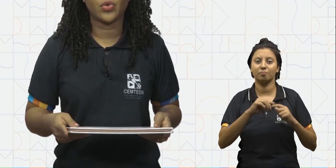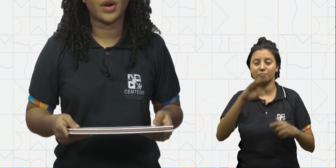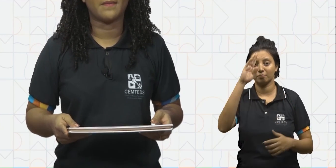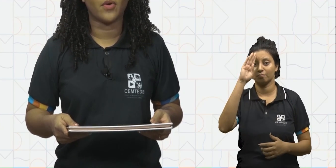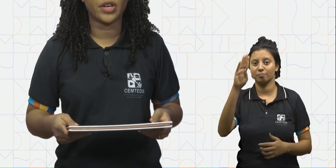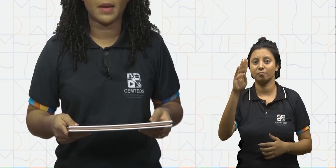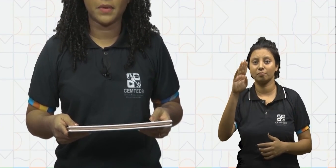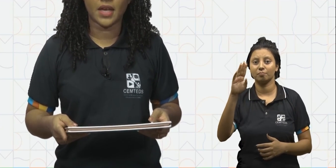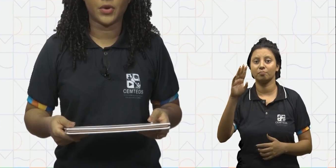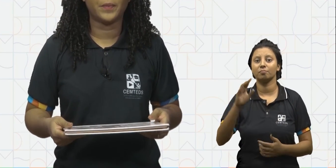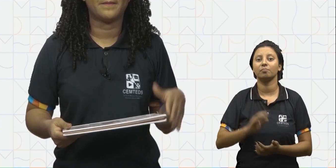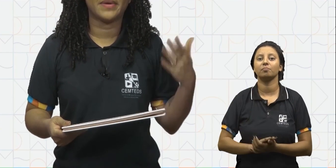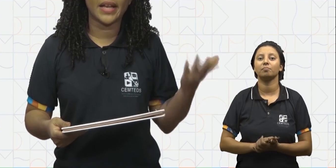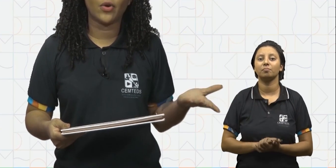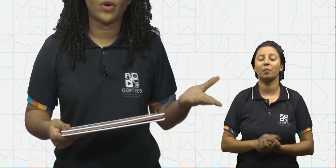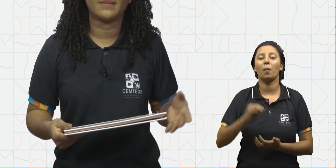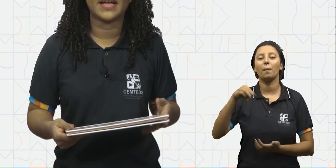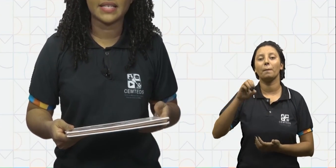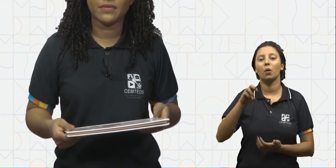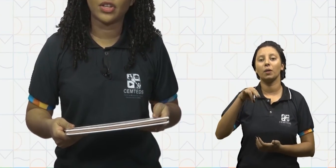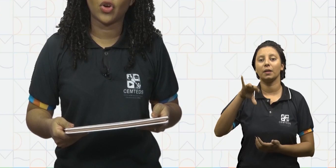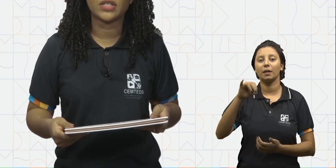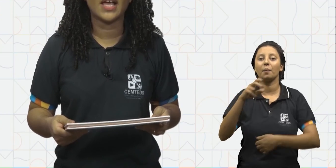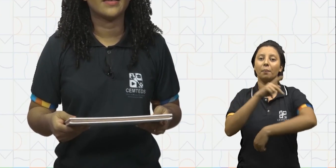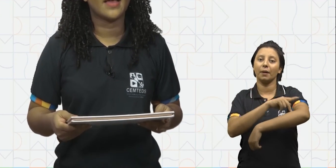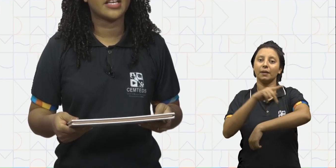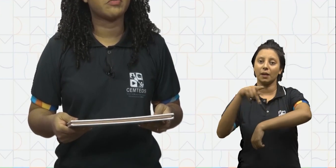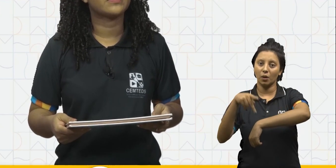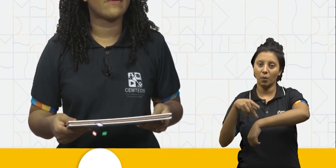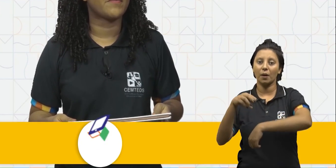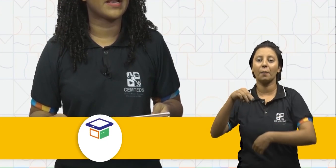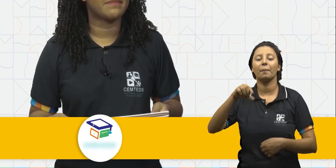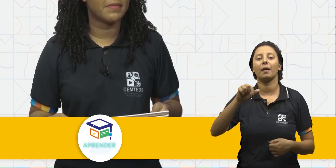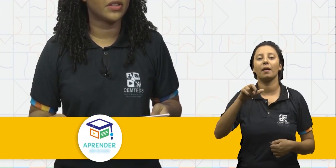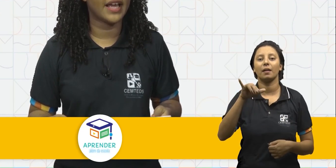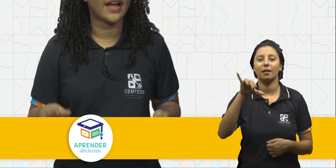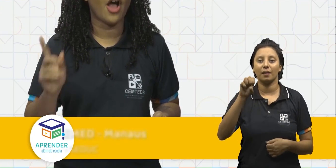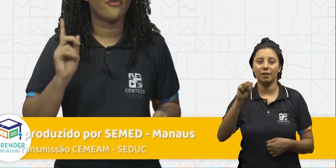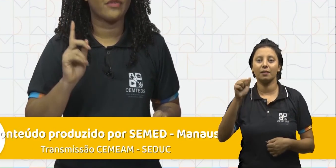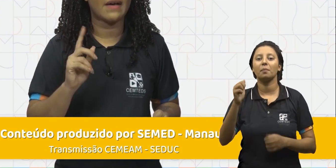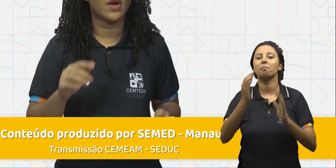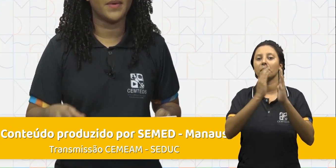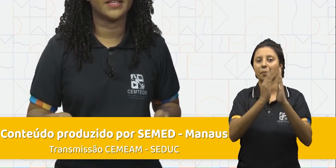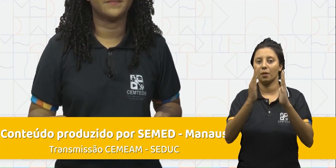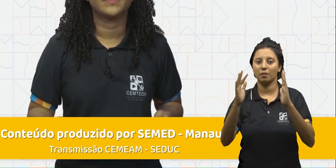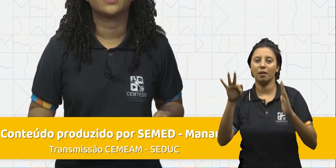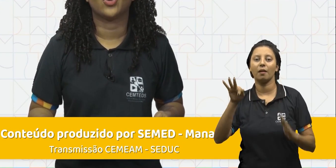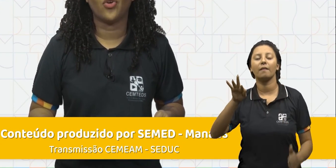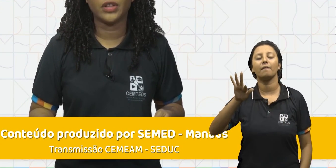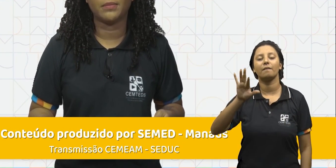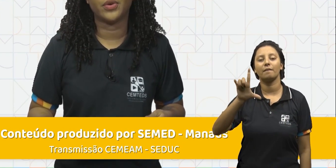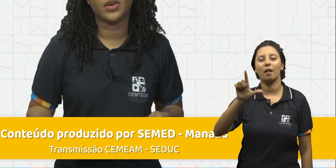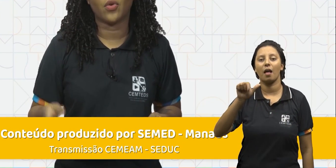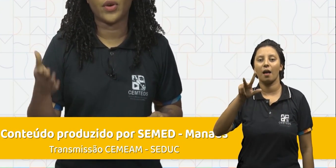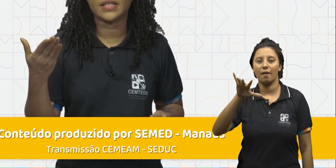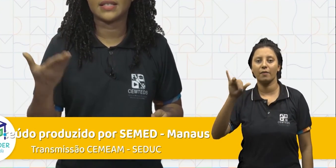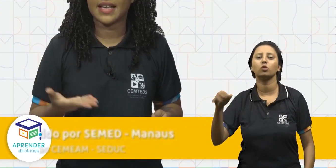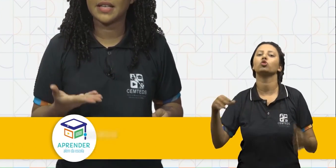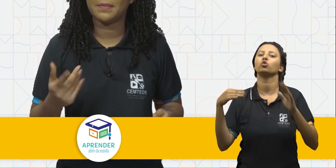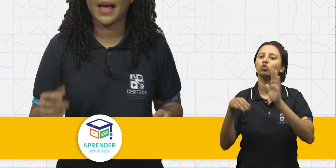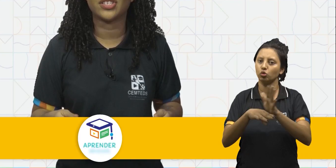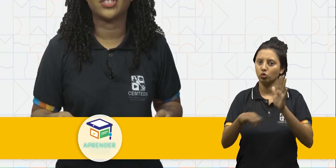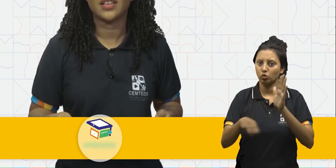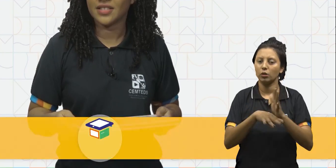a gestora Mônica Pinheiro, pedagoga Marisa Feitosa e a responsável pela biblioteca Flávia Almeida, que contribuíram com